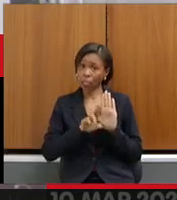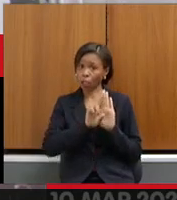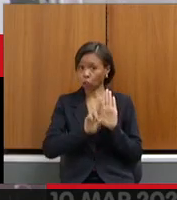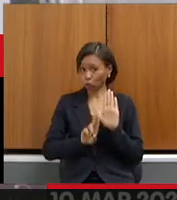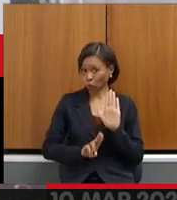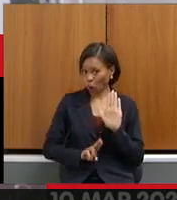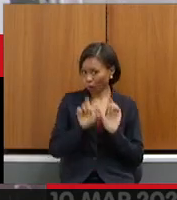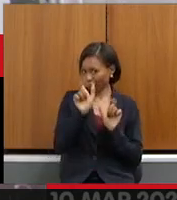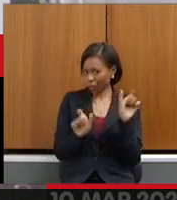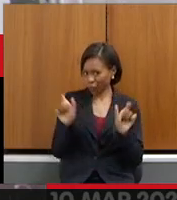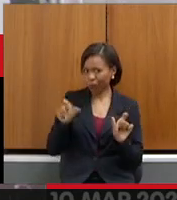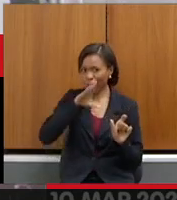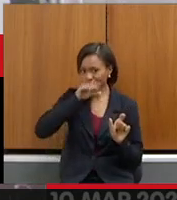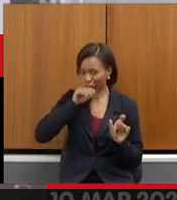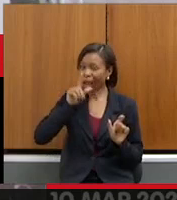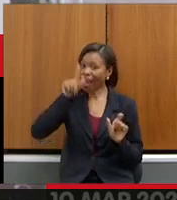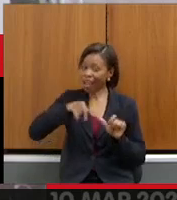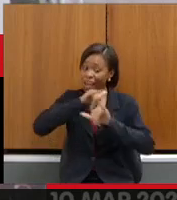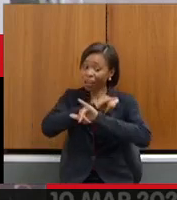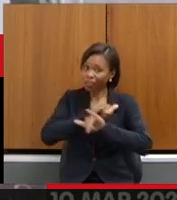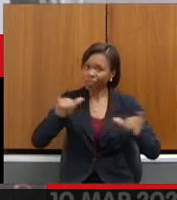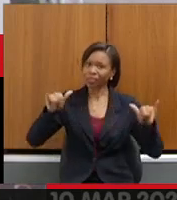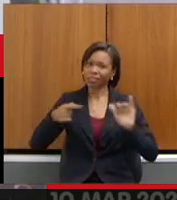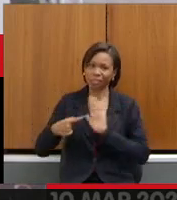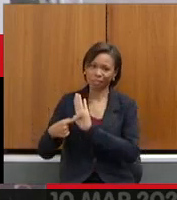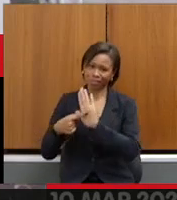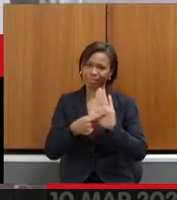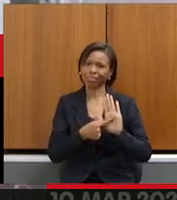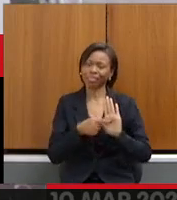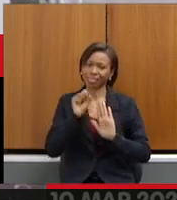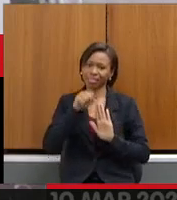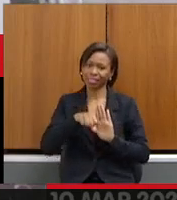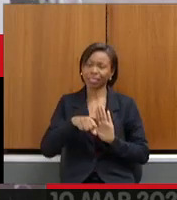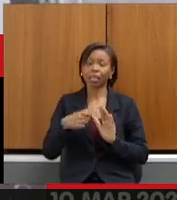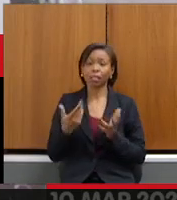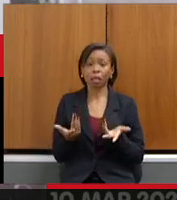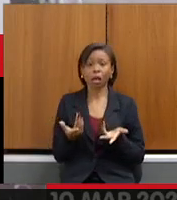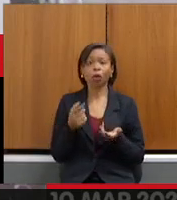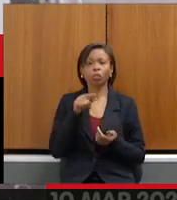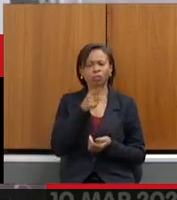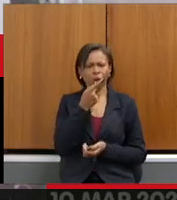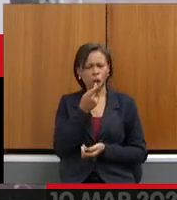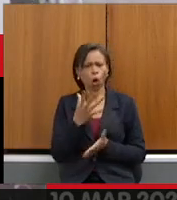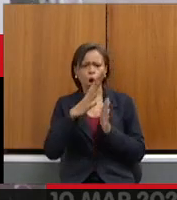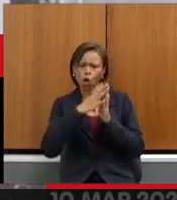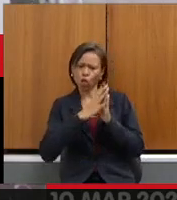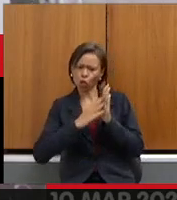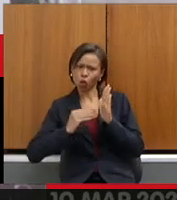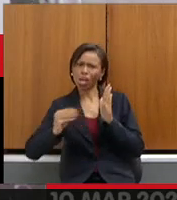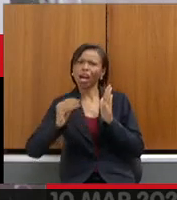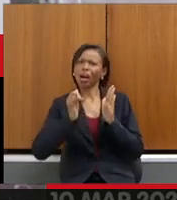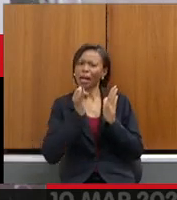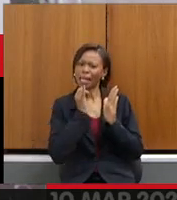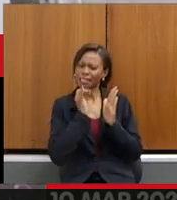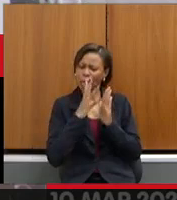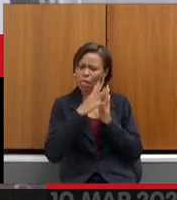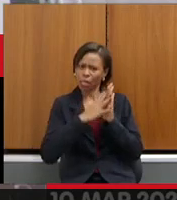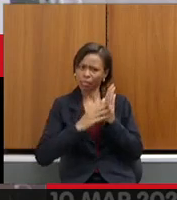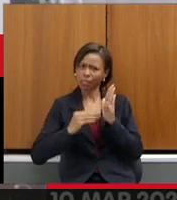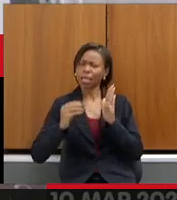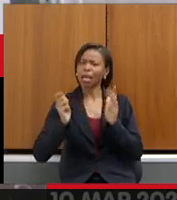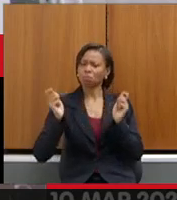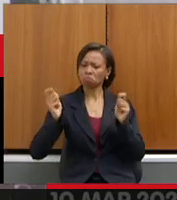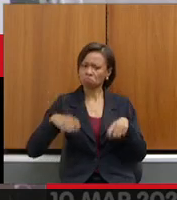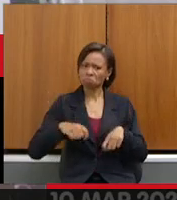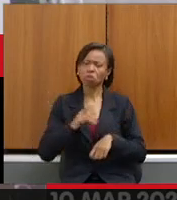o exemplo eu acredito que tem que comprar o silêncio disso ele não só pode ser dado tomando a vacina mas através de posicionamento Claro do